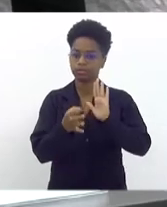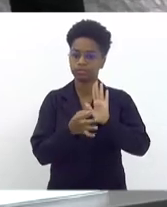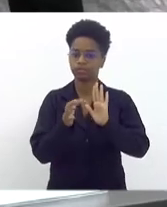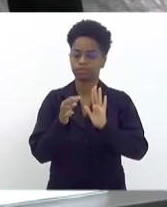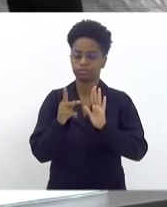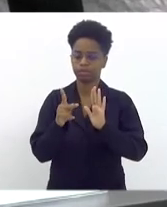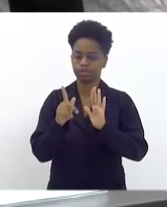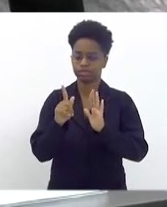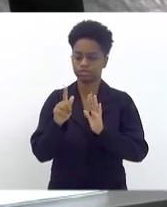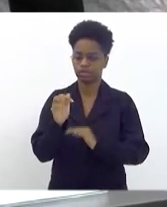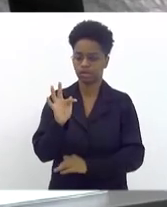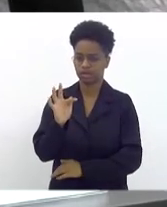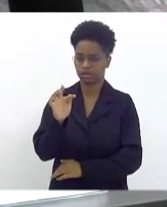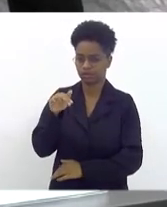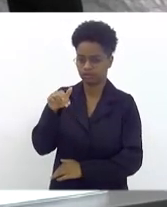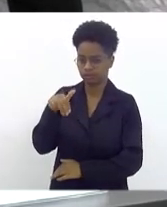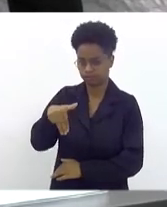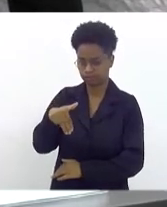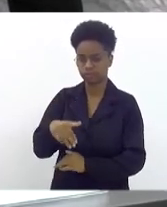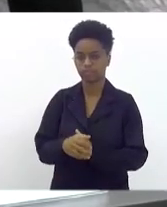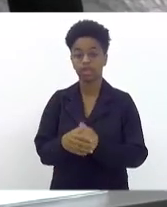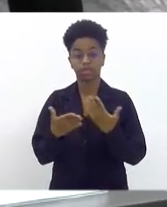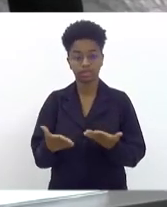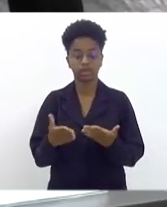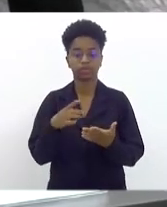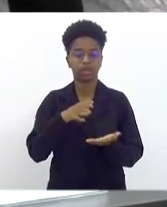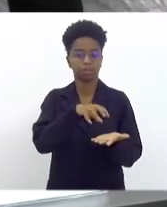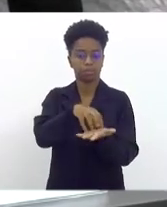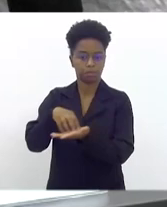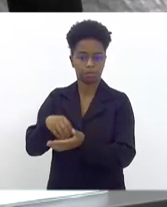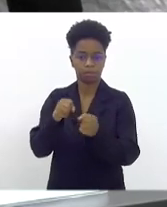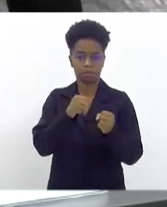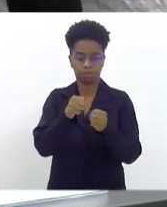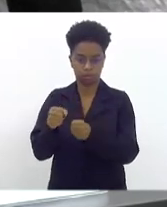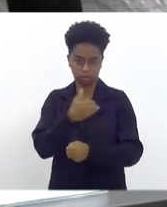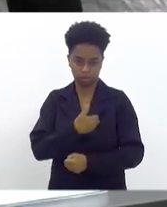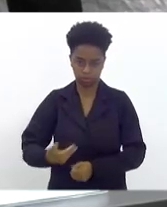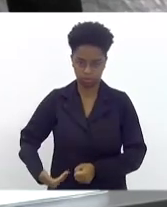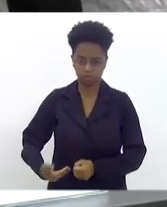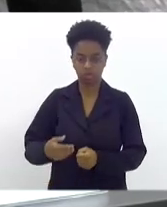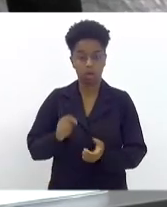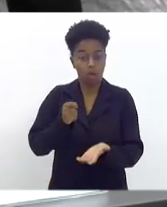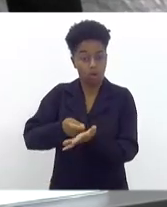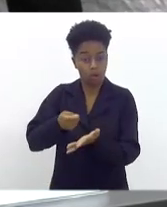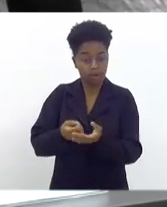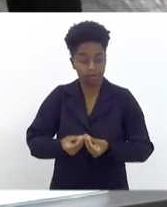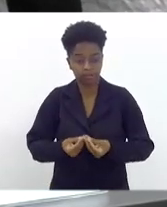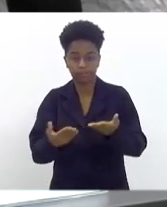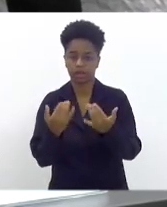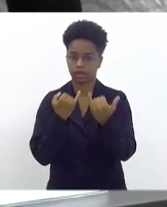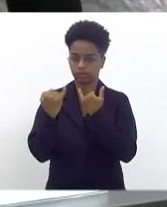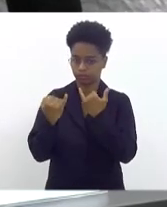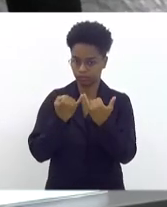então obriga os órgãos do Poder Público Federal de Fiscalização a fornecer